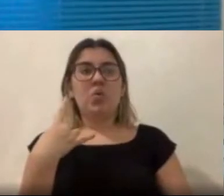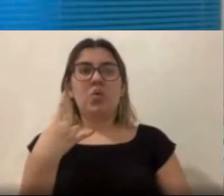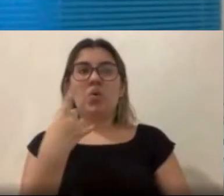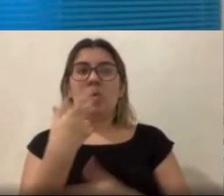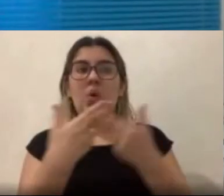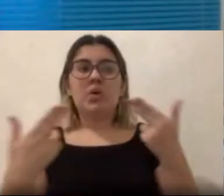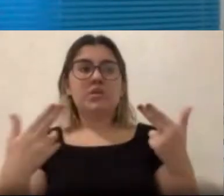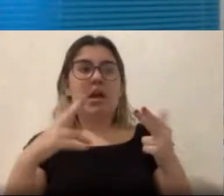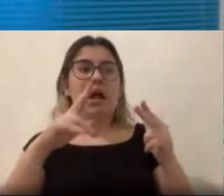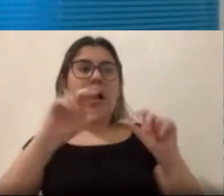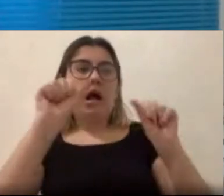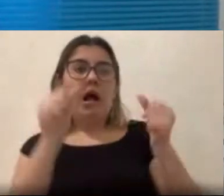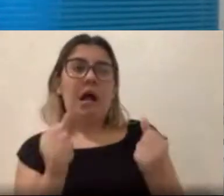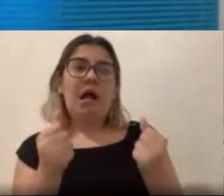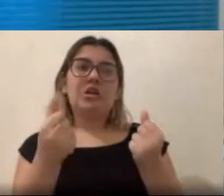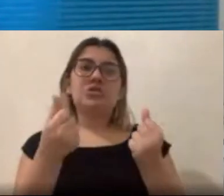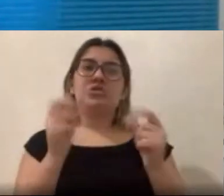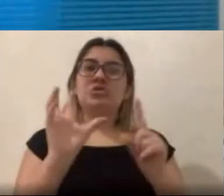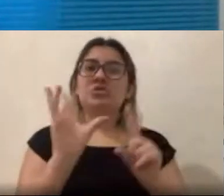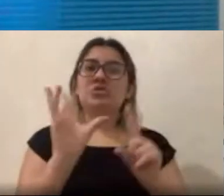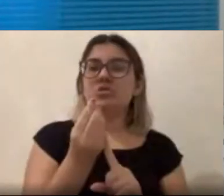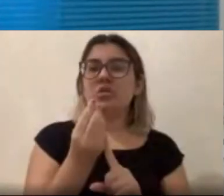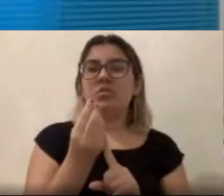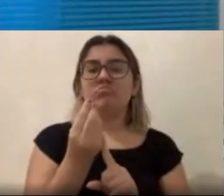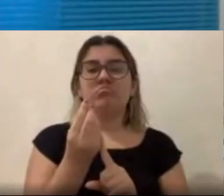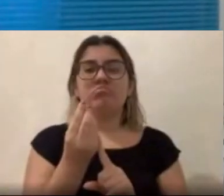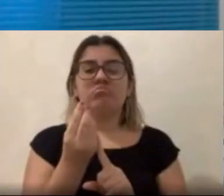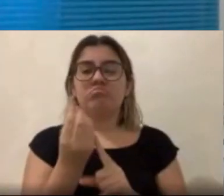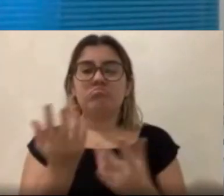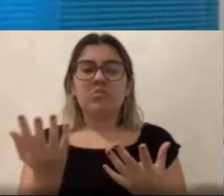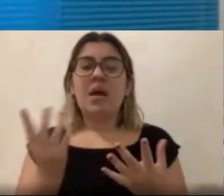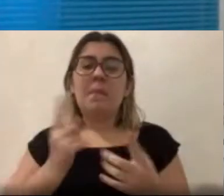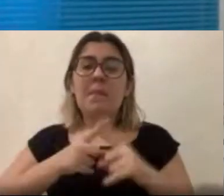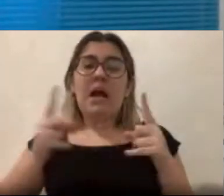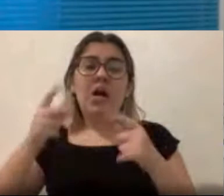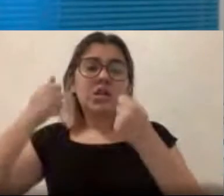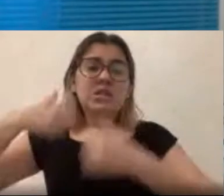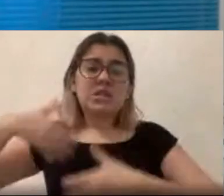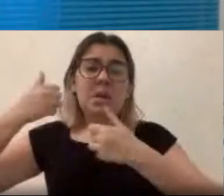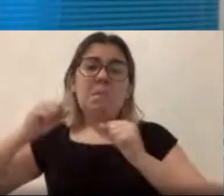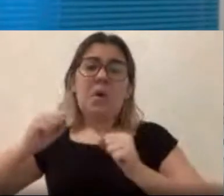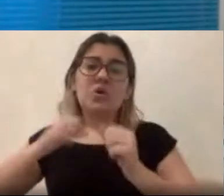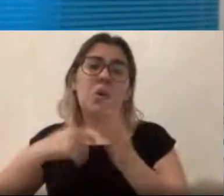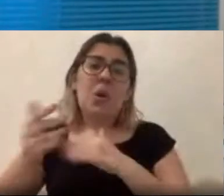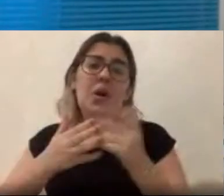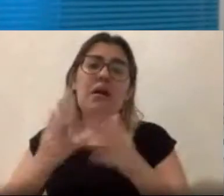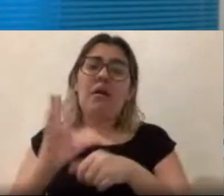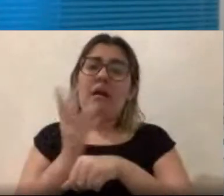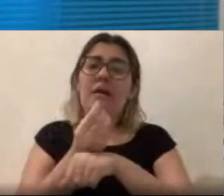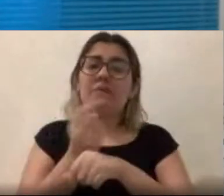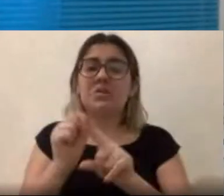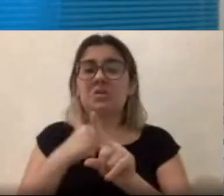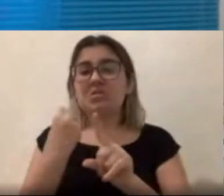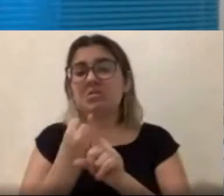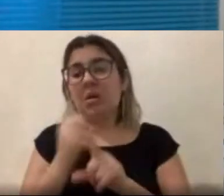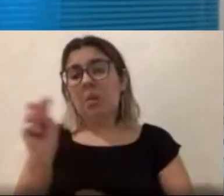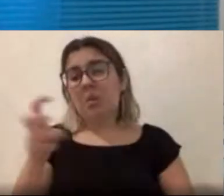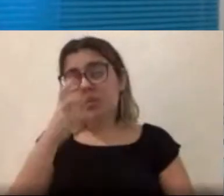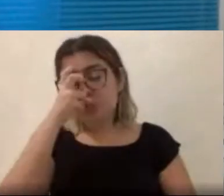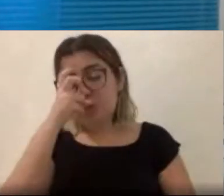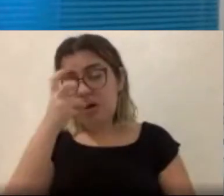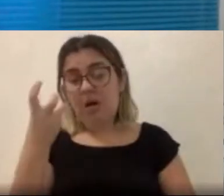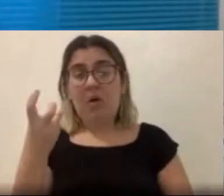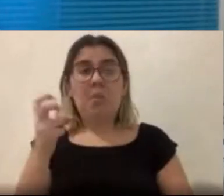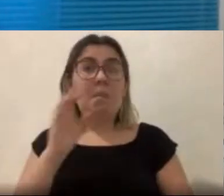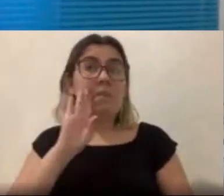falando especificamente de arte, porque a audiodescrição pode ser aplicada a qualquer evento social, cultural, que